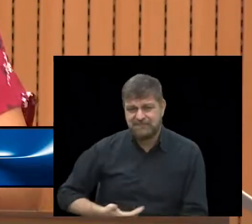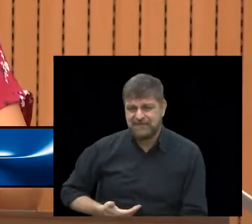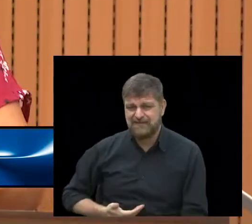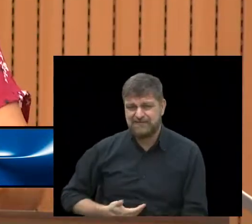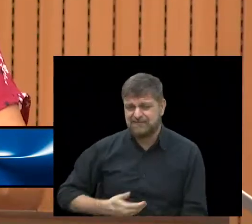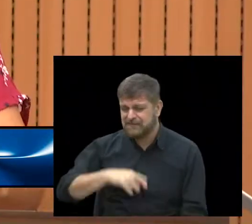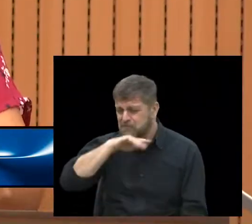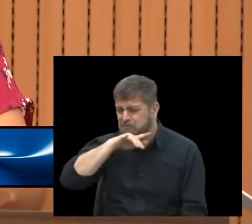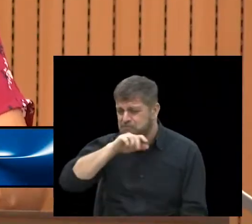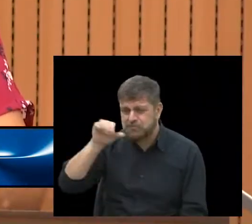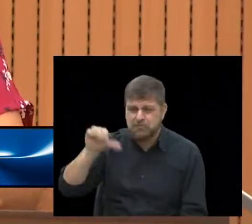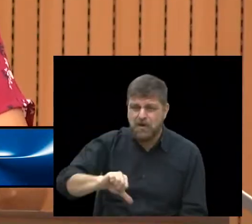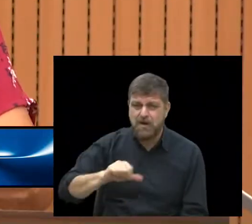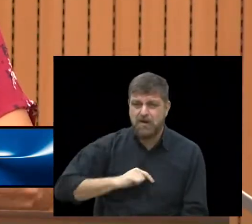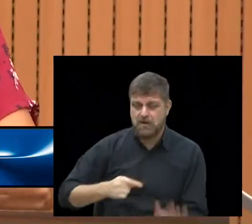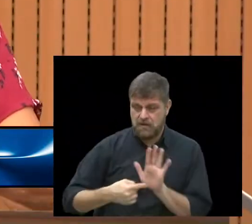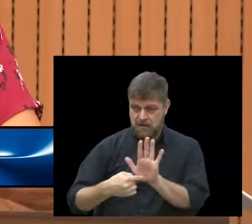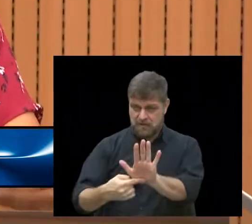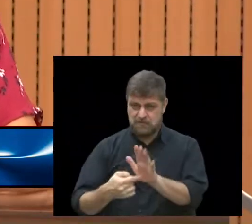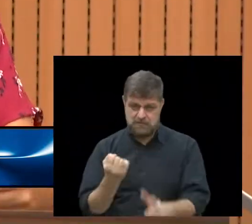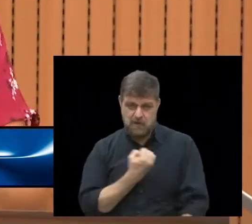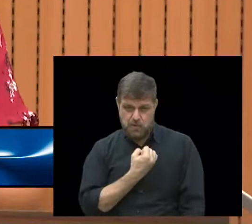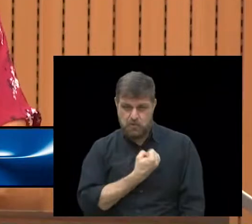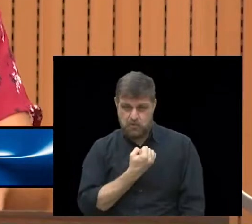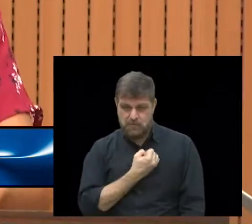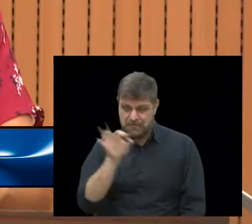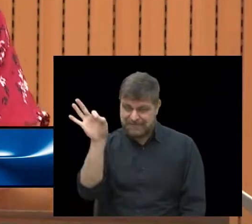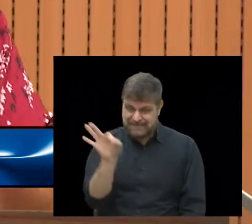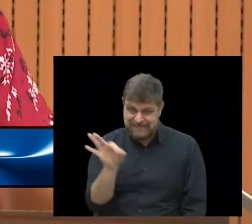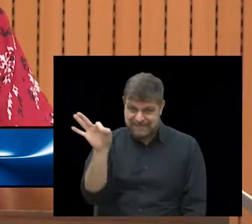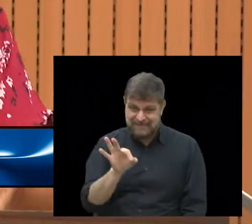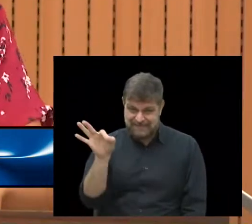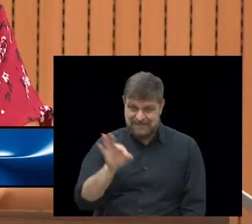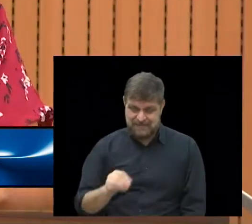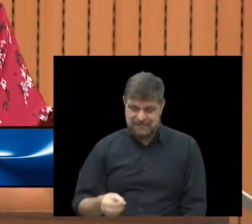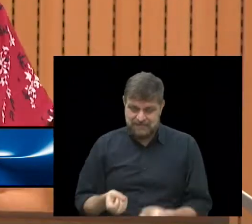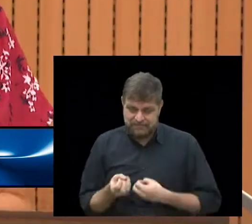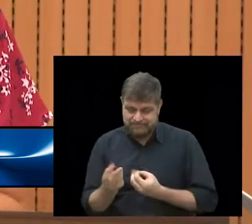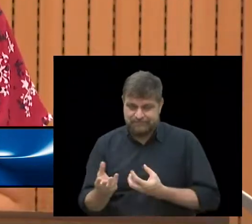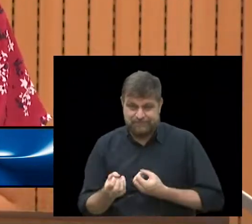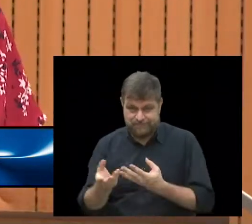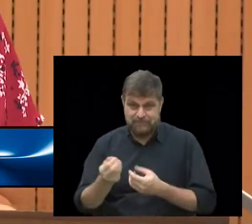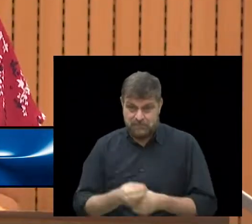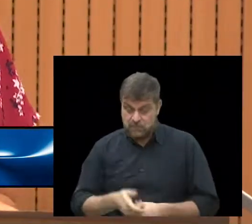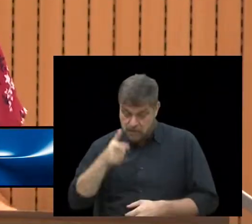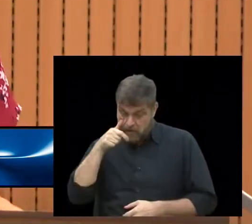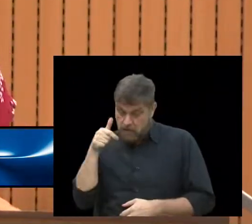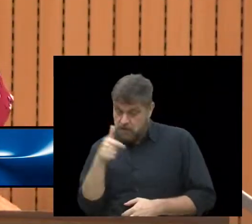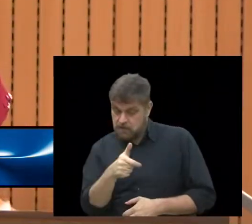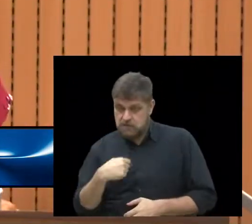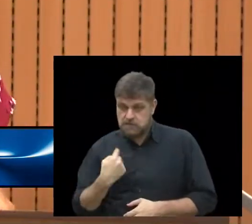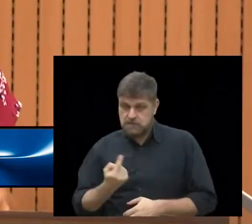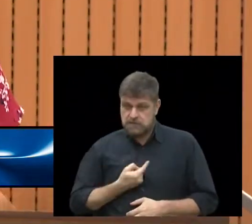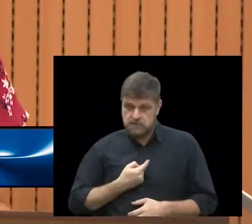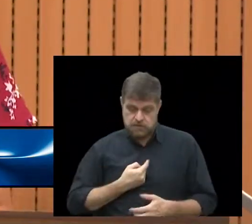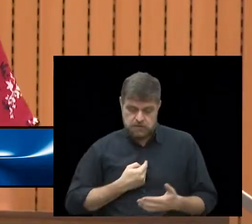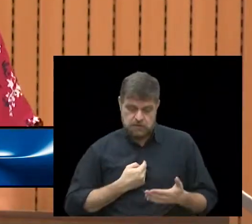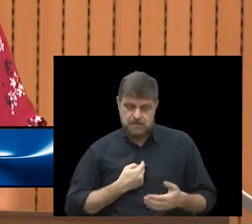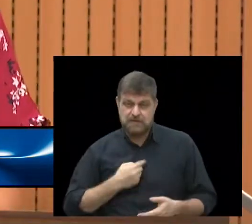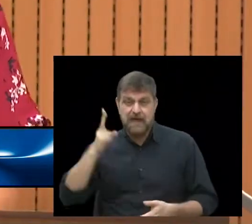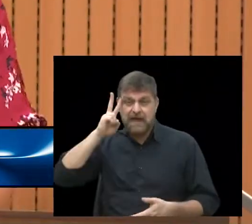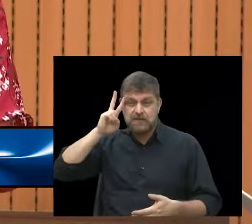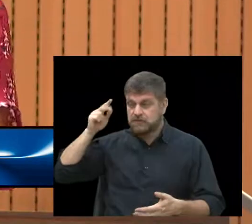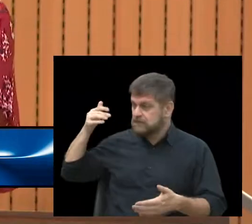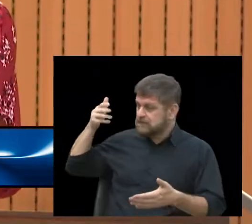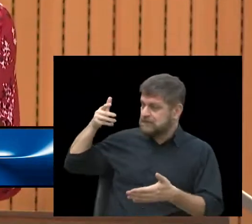precaríssimo. Eu trouxe aqui alguns dados que eu acredito que seja interessante a gente pegar uma linha histórica,